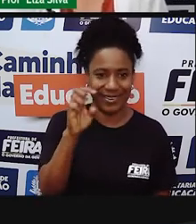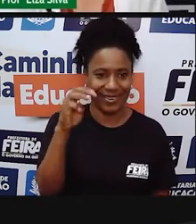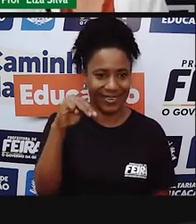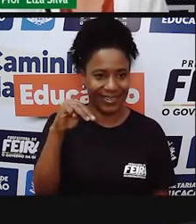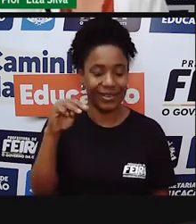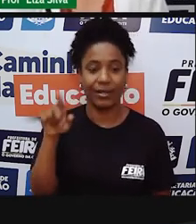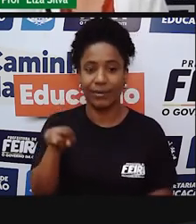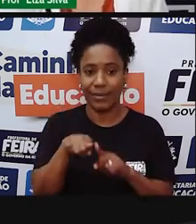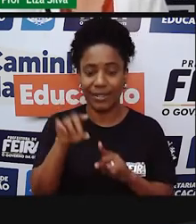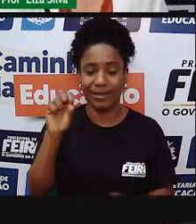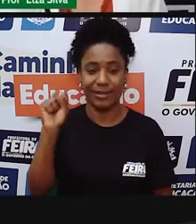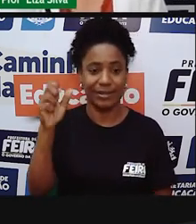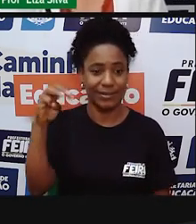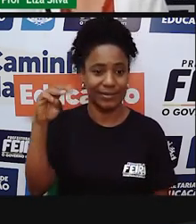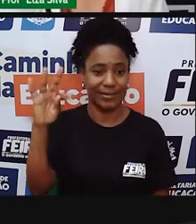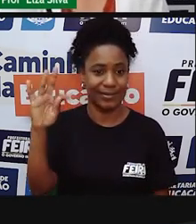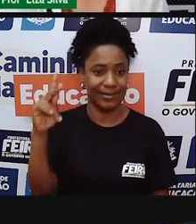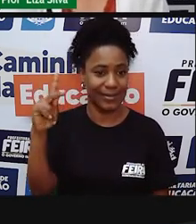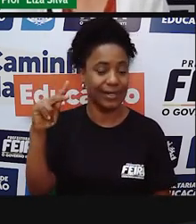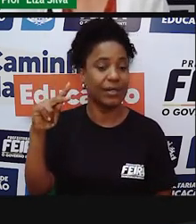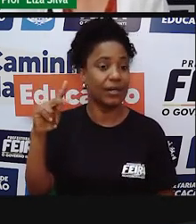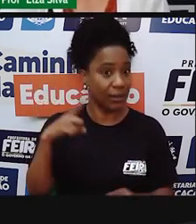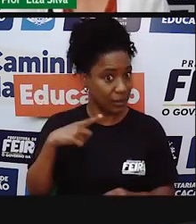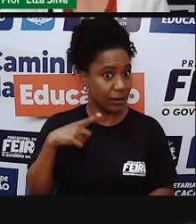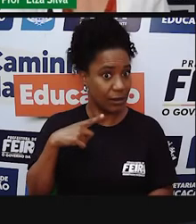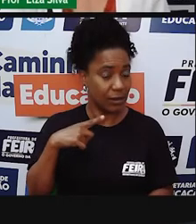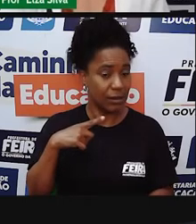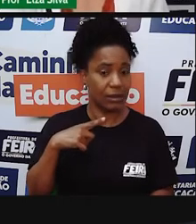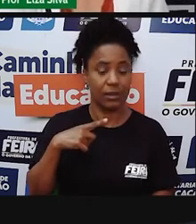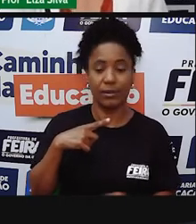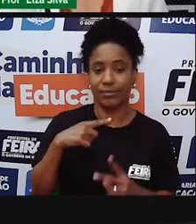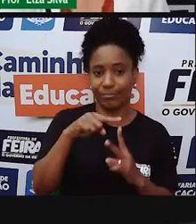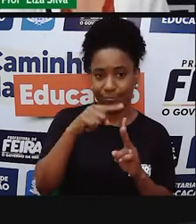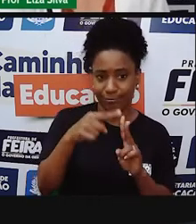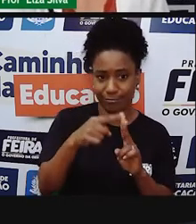Eles são filhos, ou melhor, William,